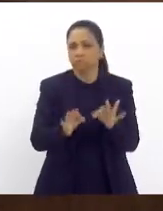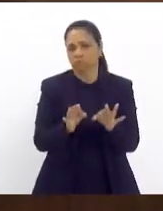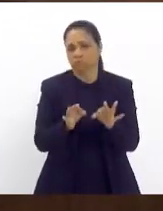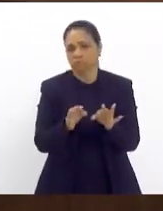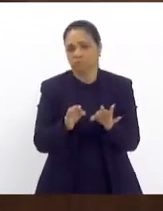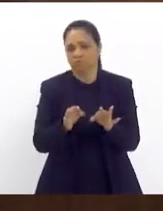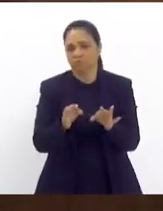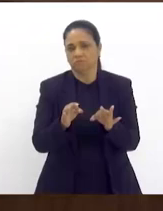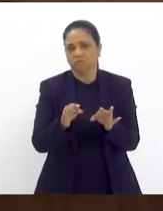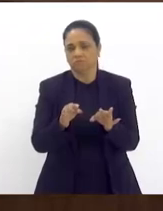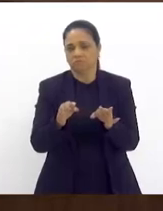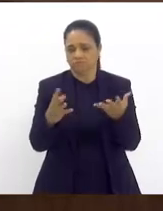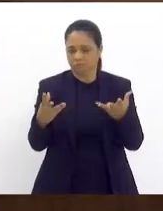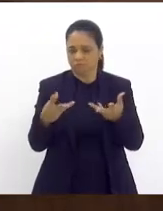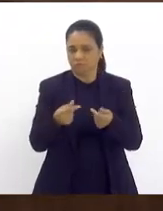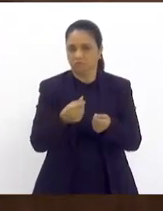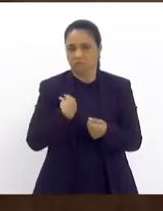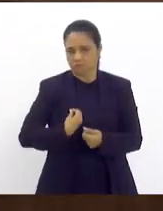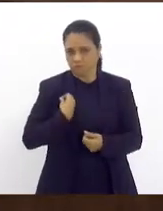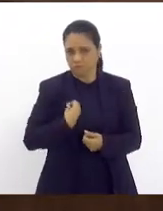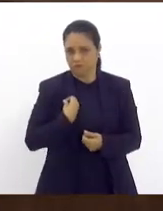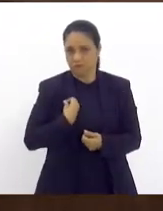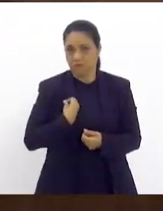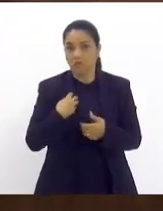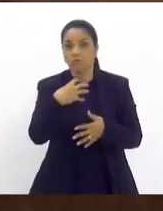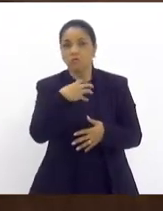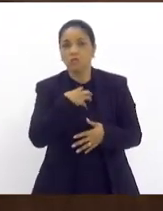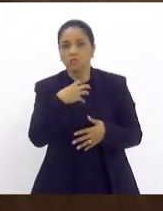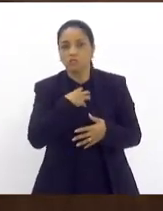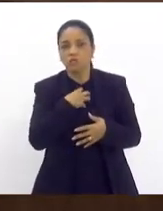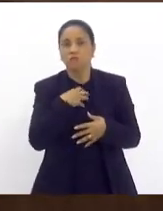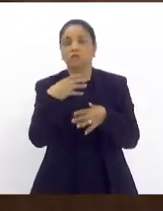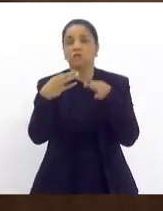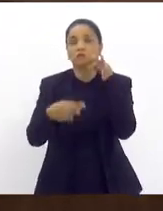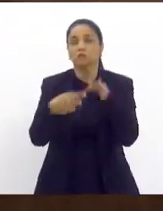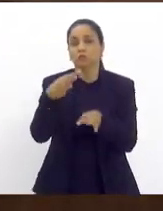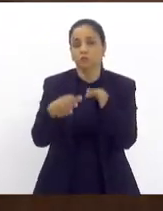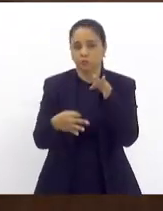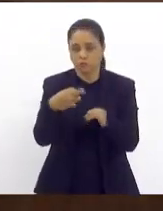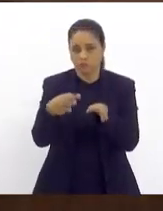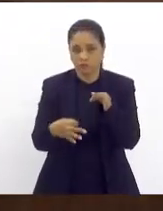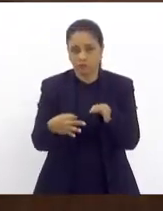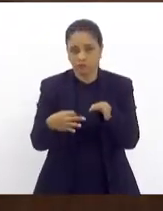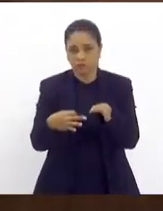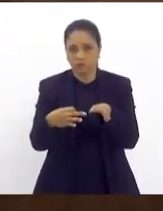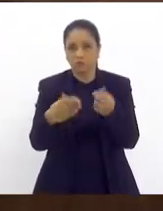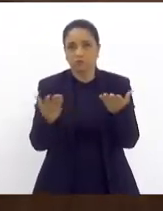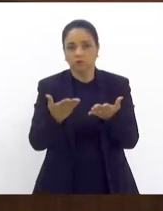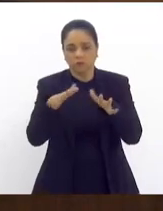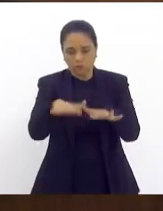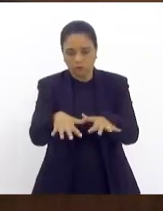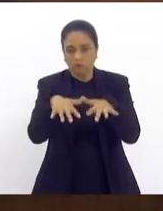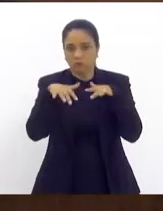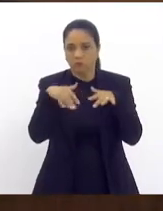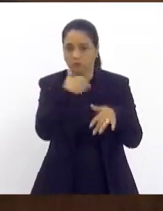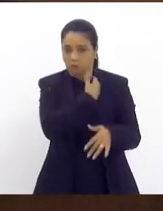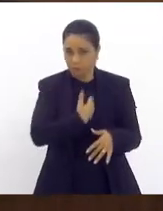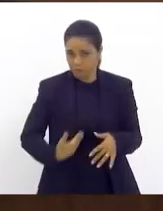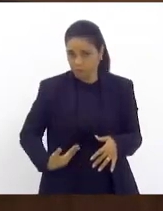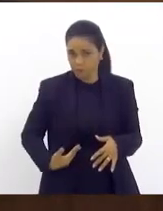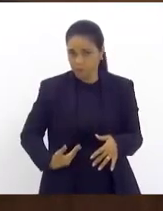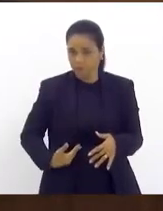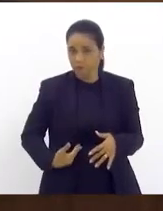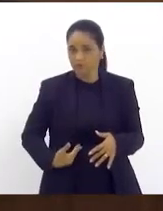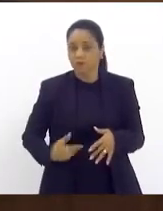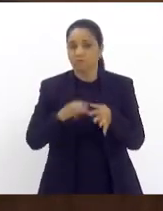é esse é o sentido e a justificativa da nossa audiência pública ela é queria